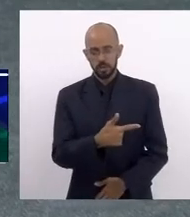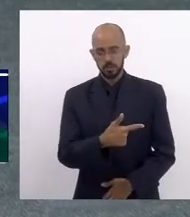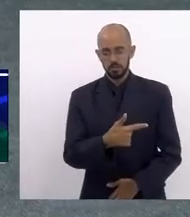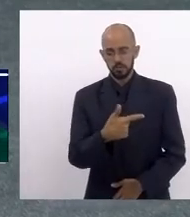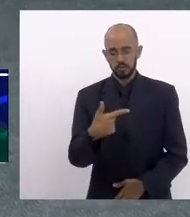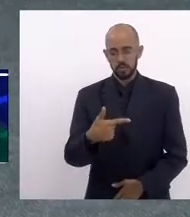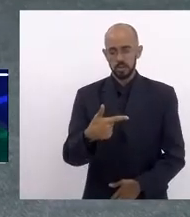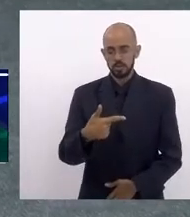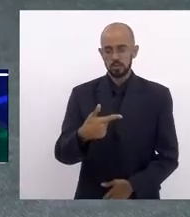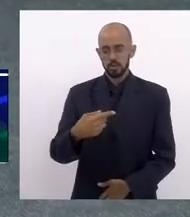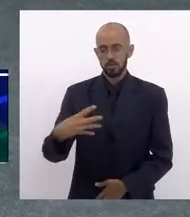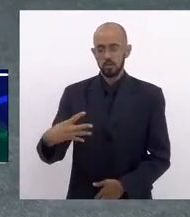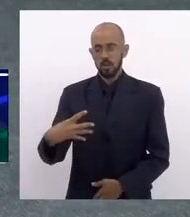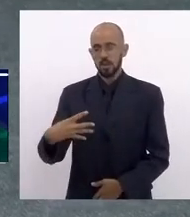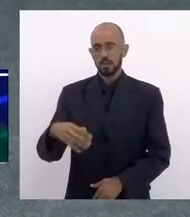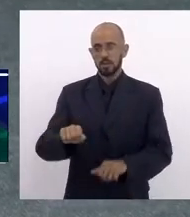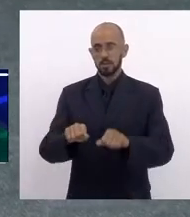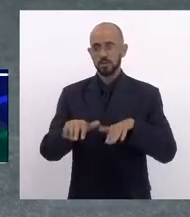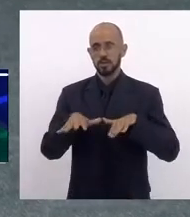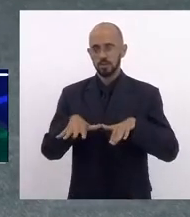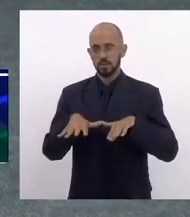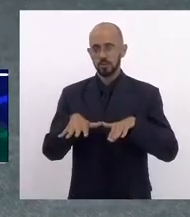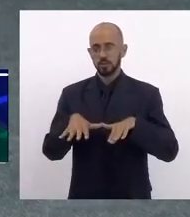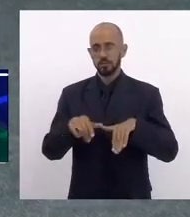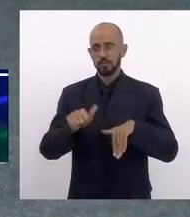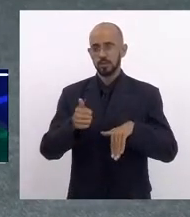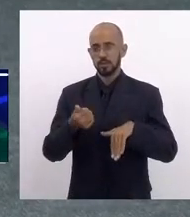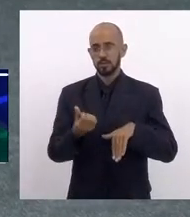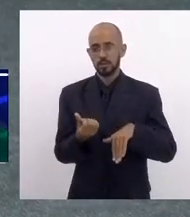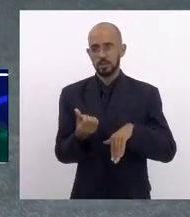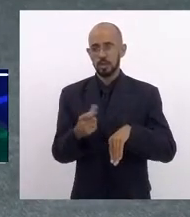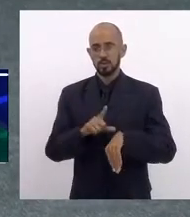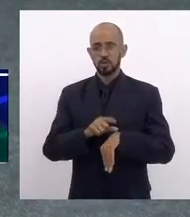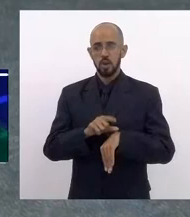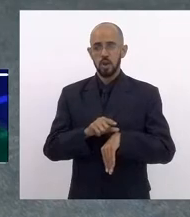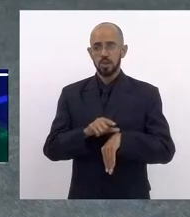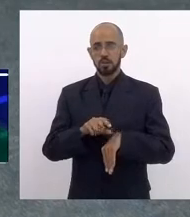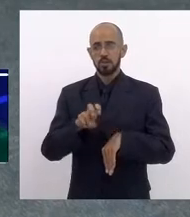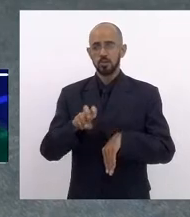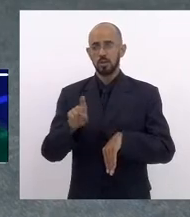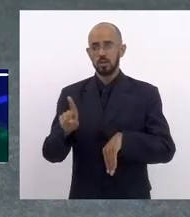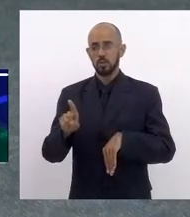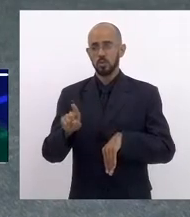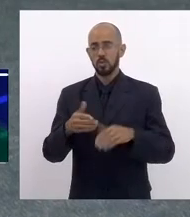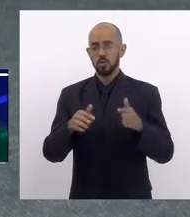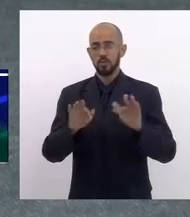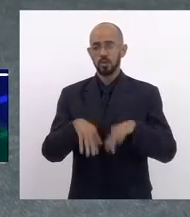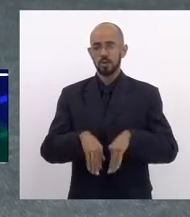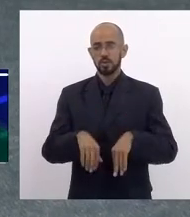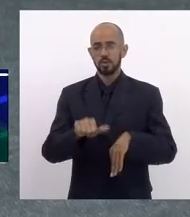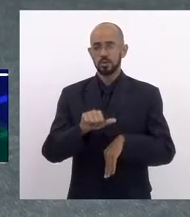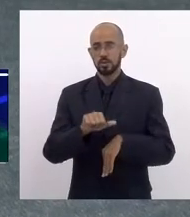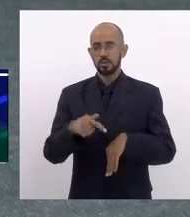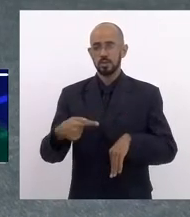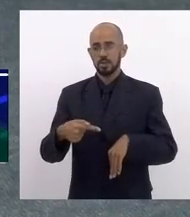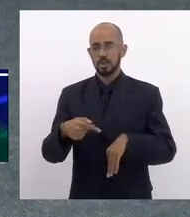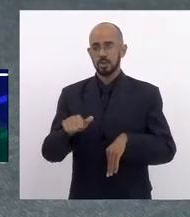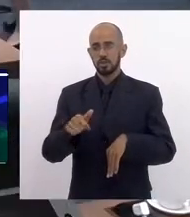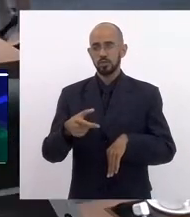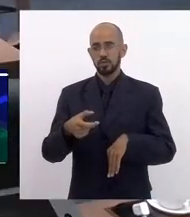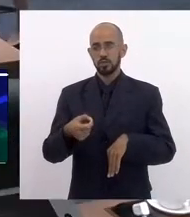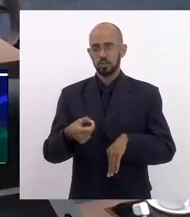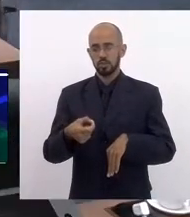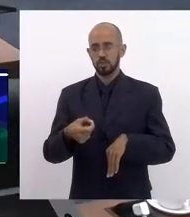224ª sessão extraordinária, que, iniciada às 16h51, encerrou-se às 17h20.